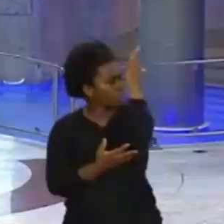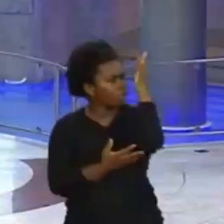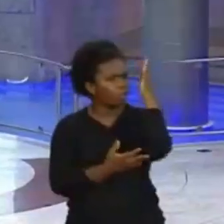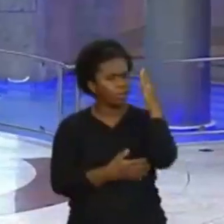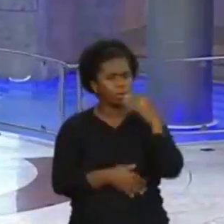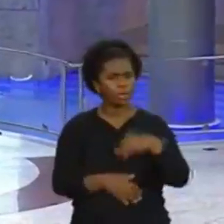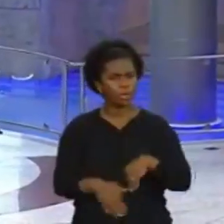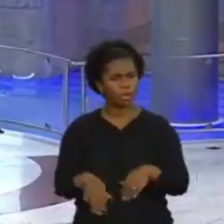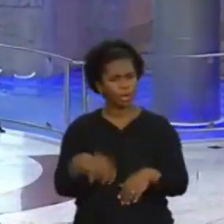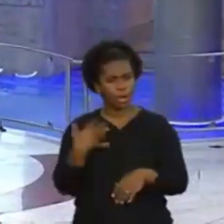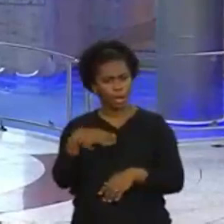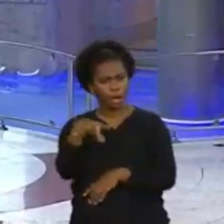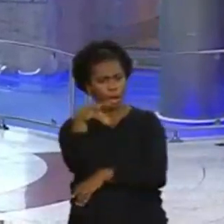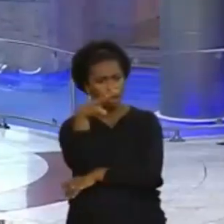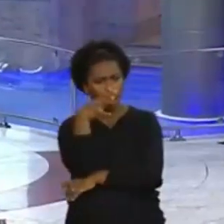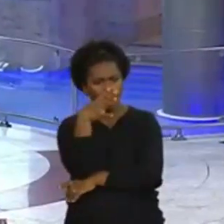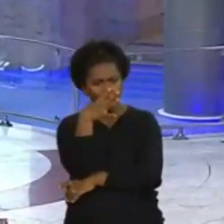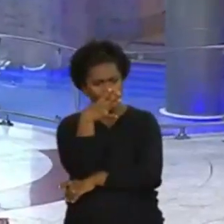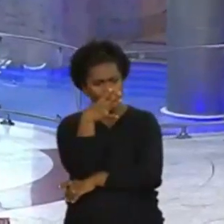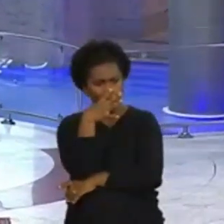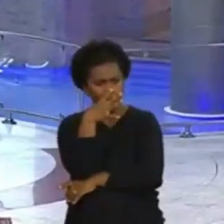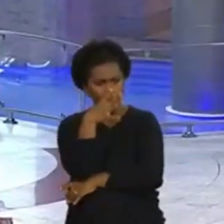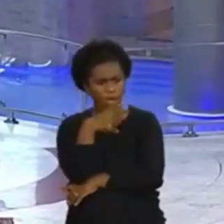e eu vejo a imensidão,